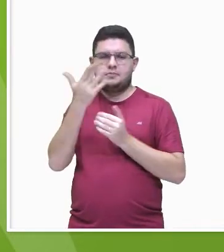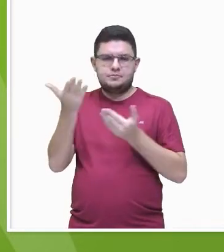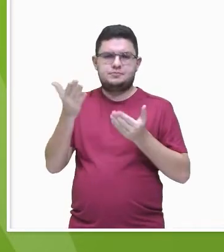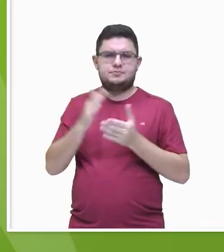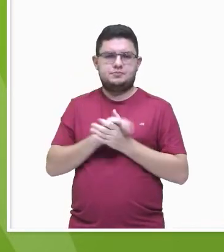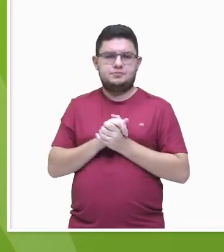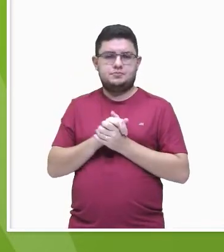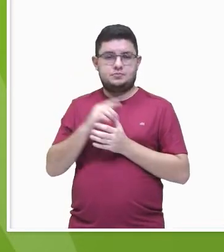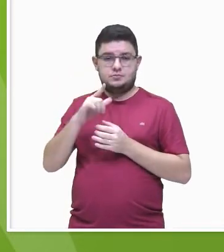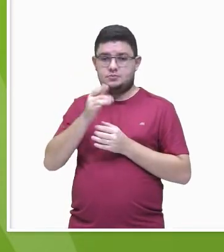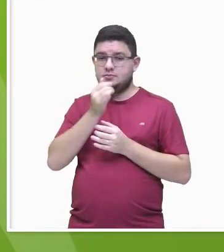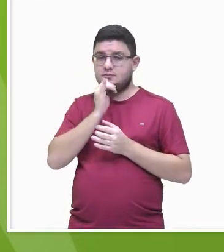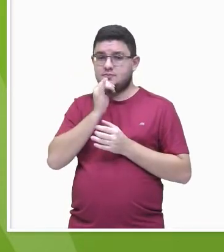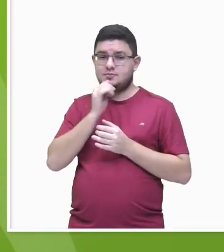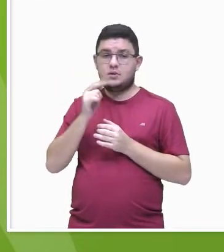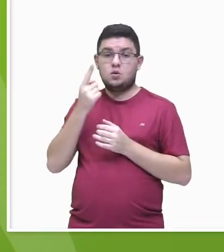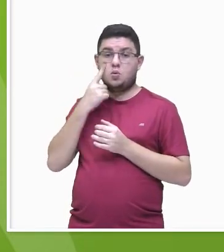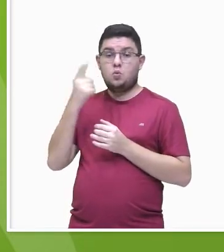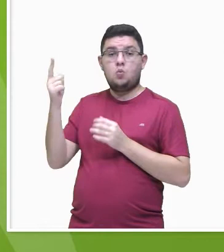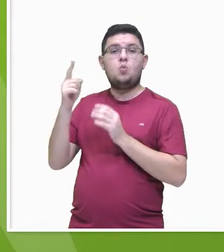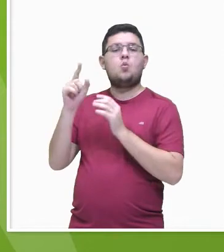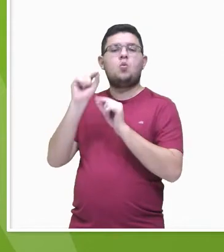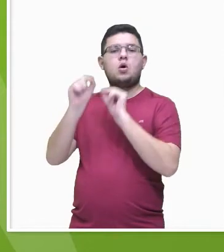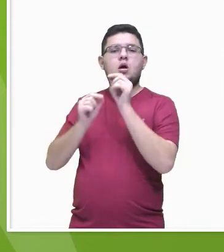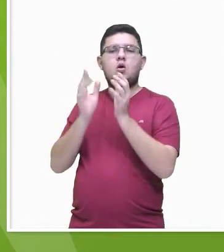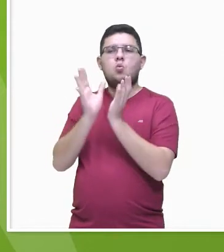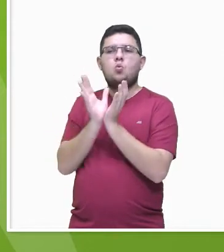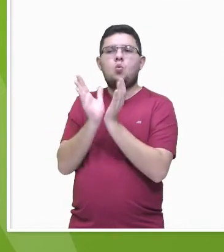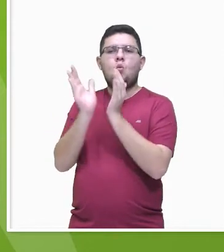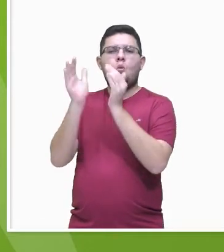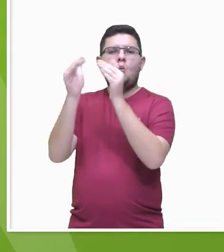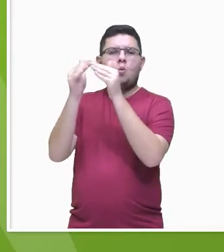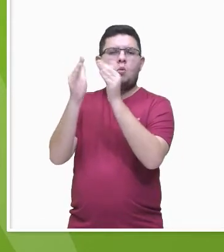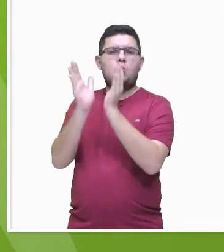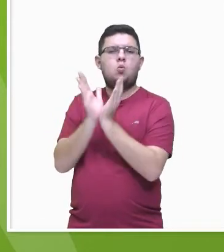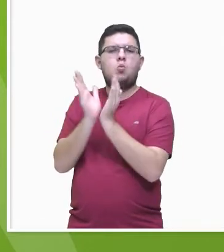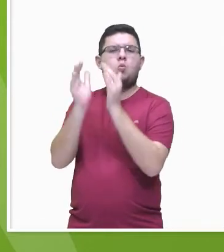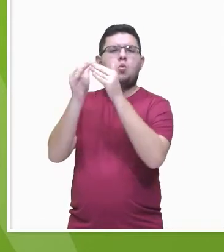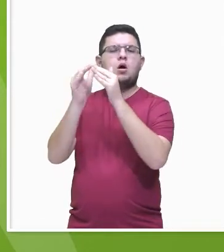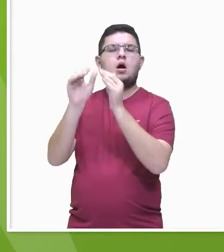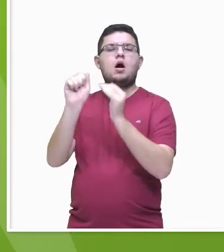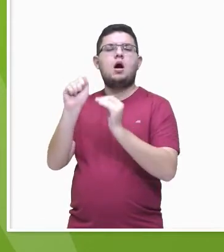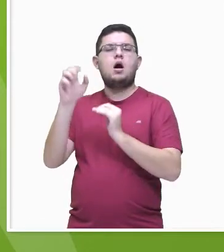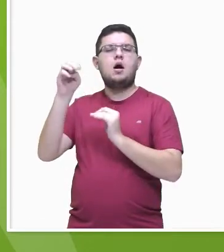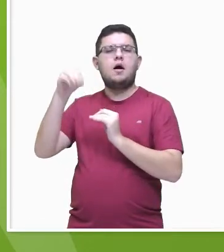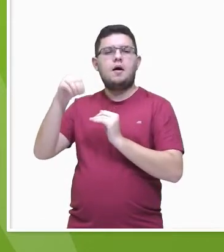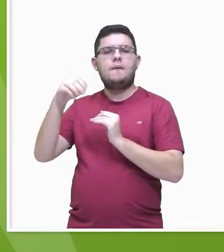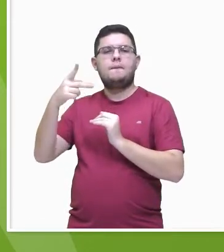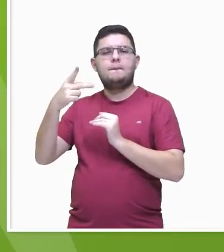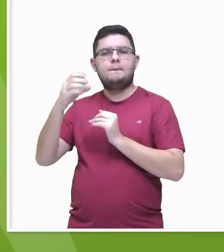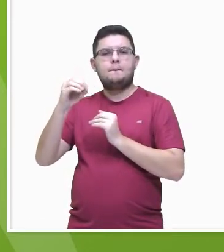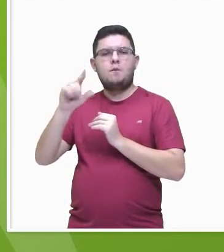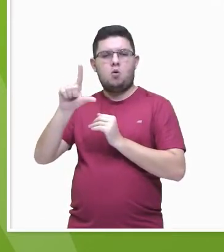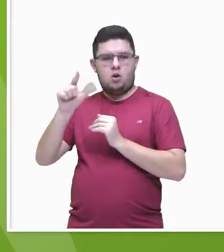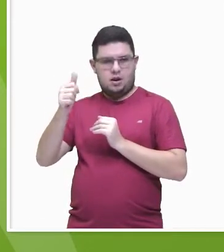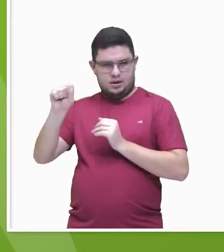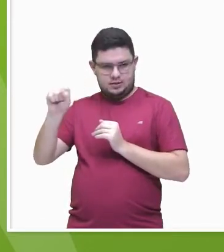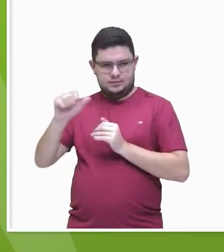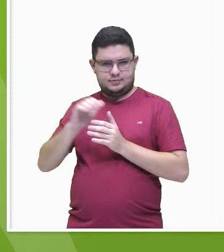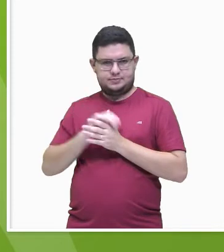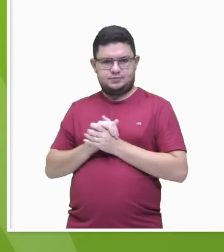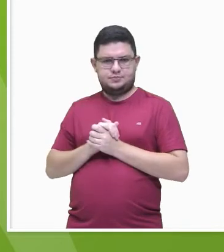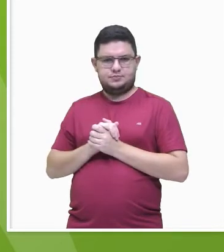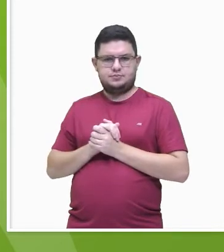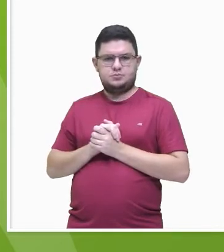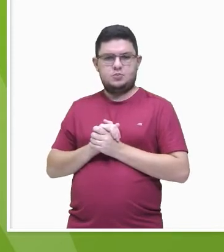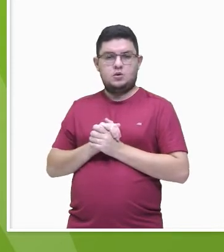um, né? Esses balõezinhos, que são as chamadas ampolas, como a gente está observando aqui, ó. Essas ampolas,